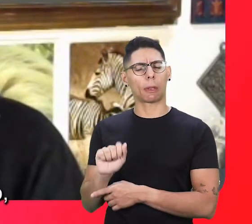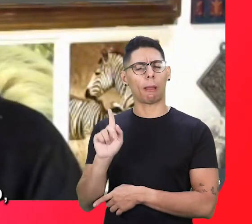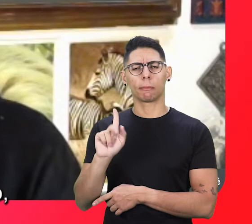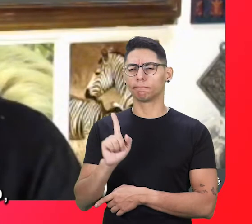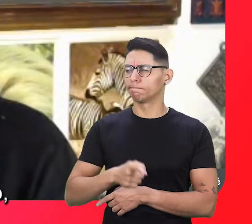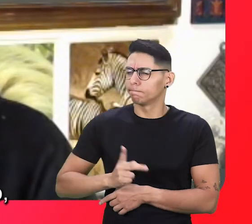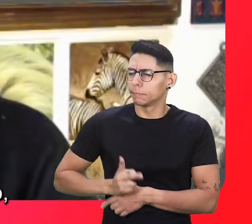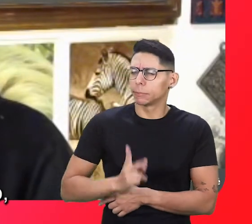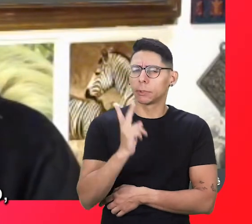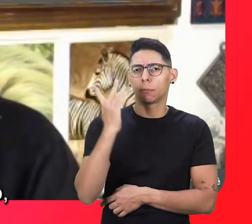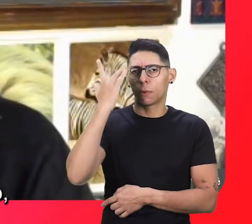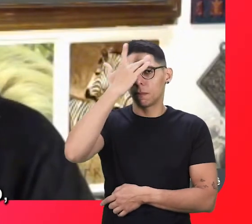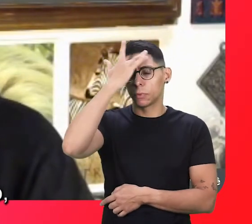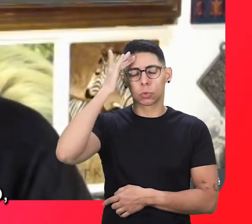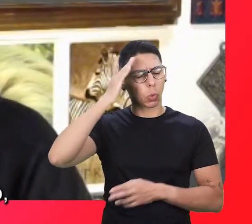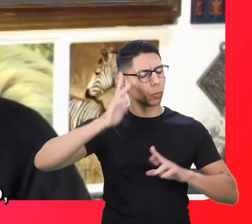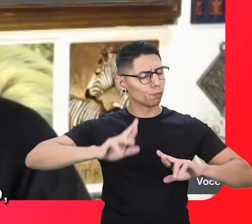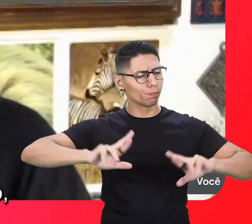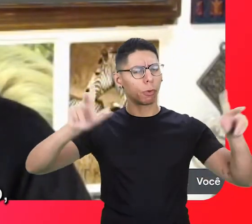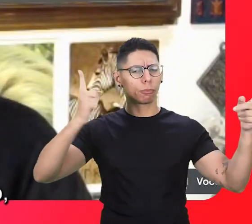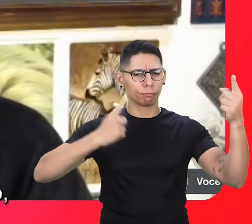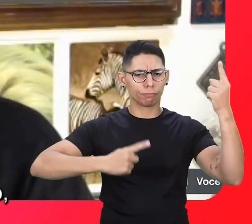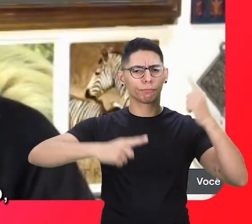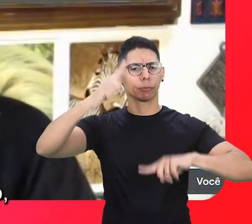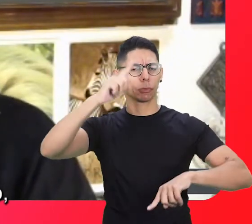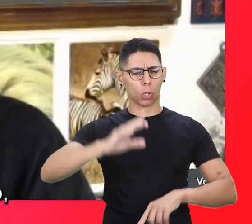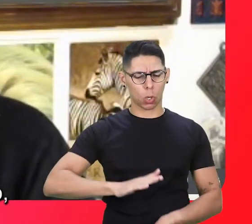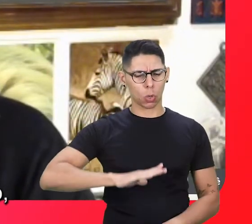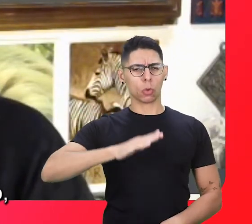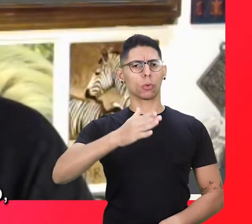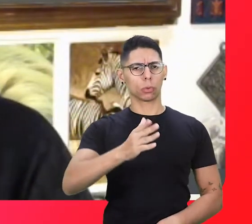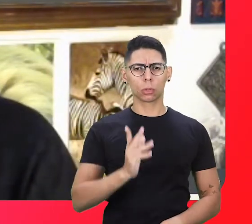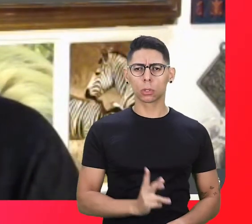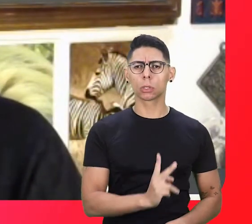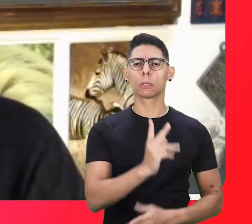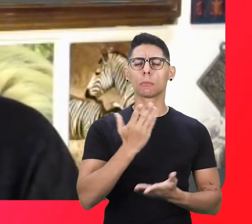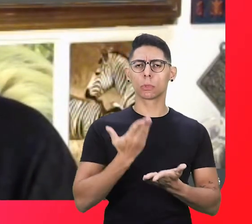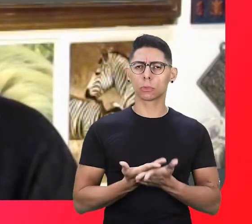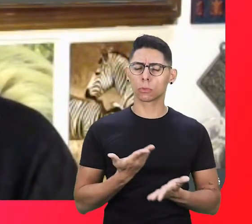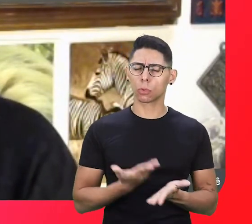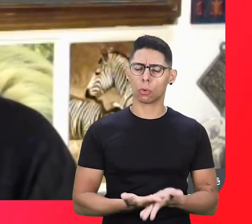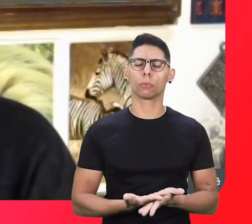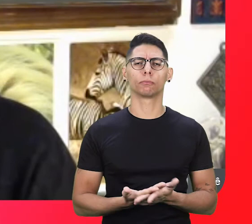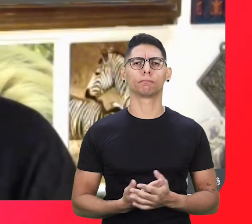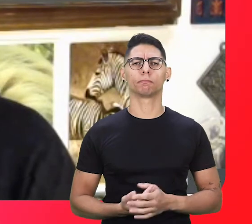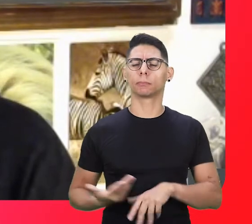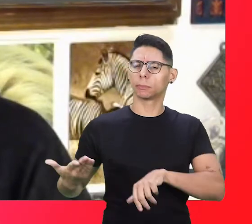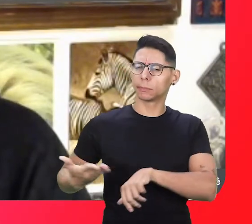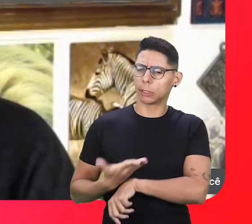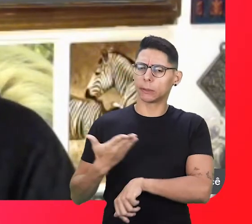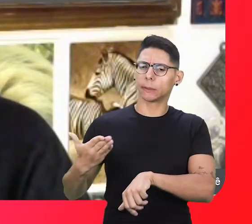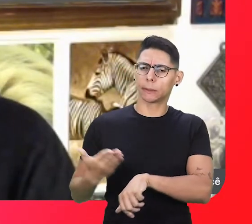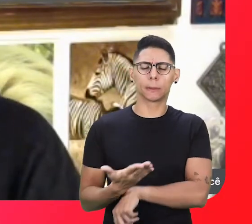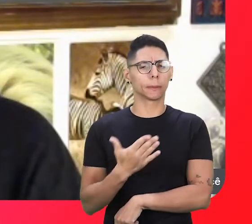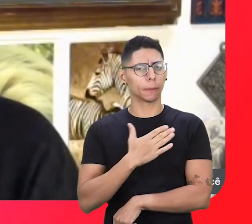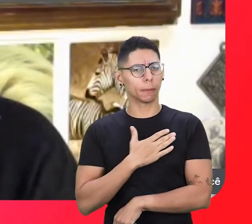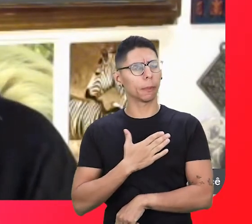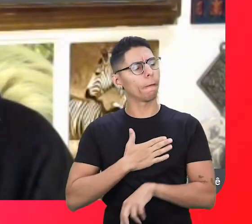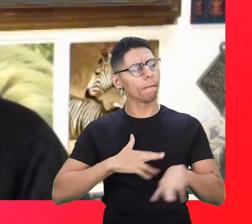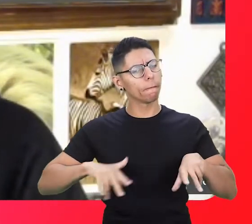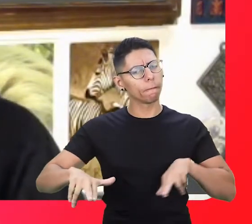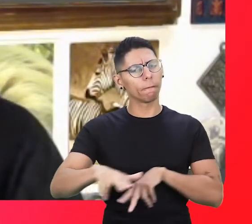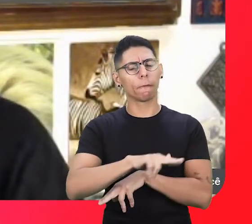muito diferenciada, muito corajosa, sempre estudou muito, participou comigo de vários eventos em todas as